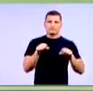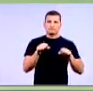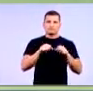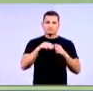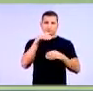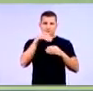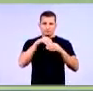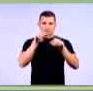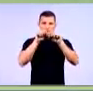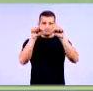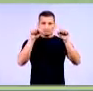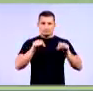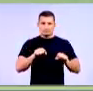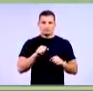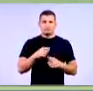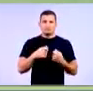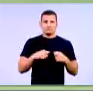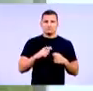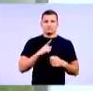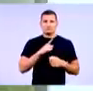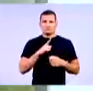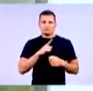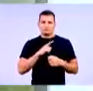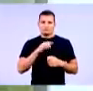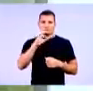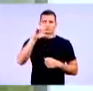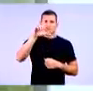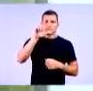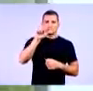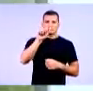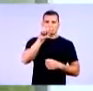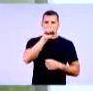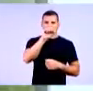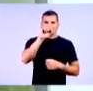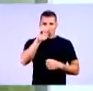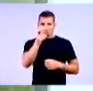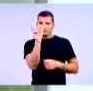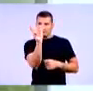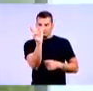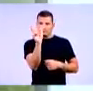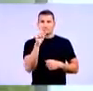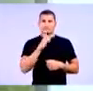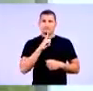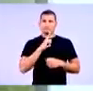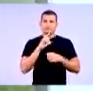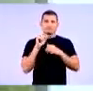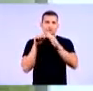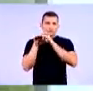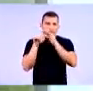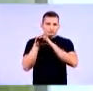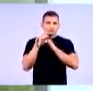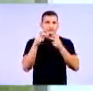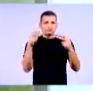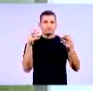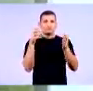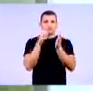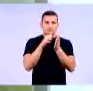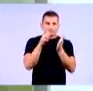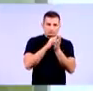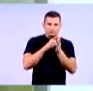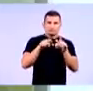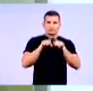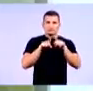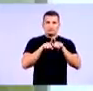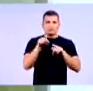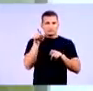dentro de um sistema, a gente tem que fazer, né, a classe, onde eu vou ter lá os alunos cadastrados, e eu vou ter as ações que esses